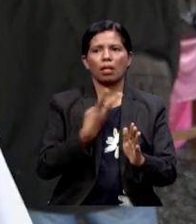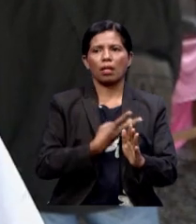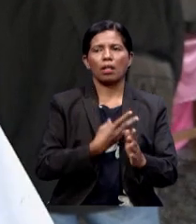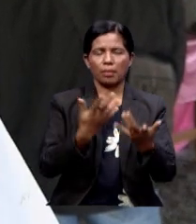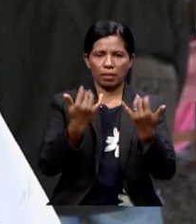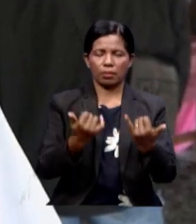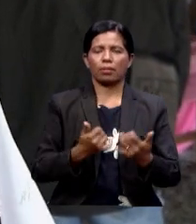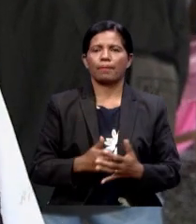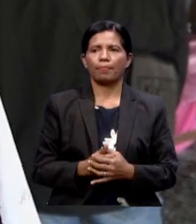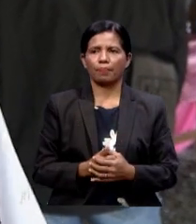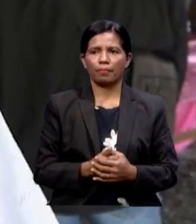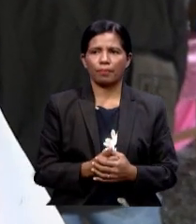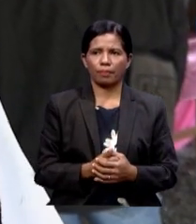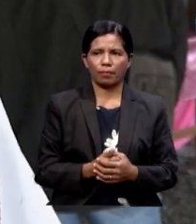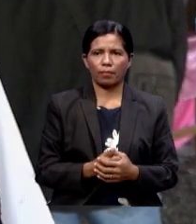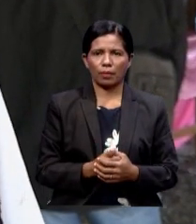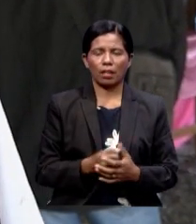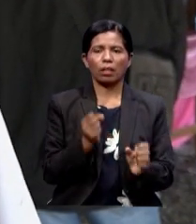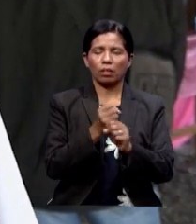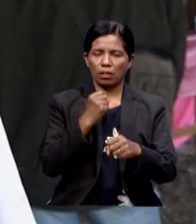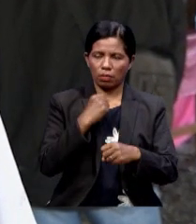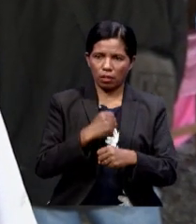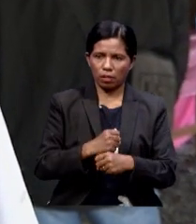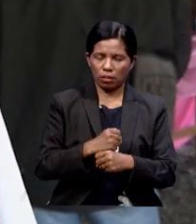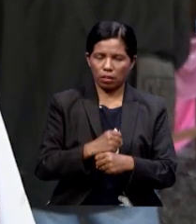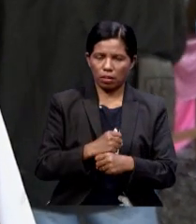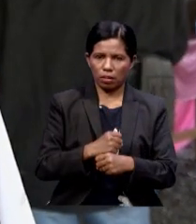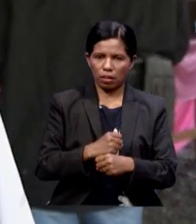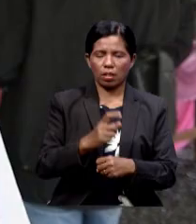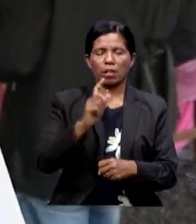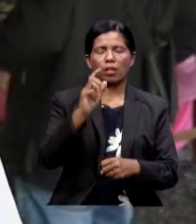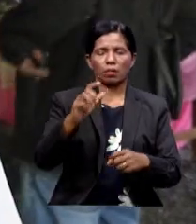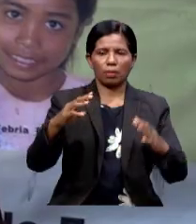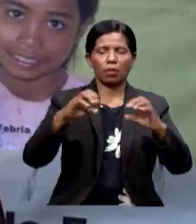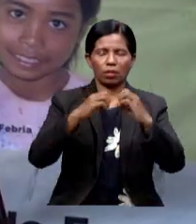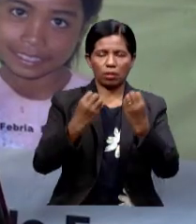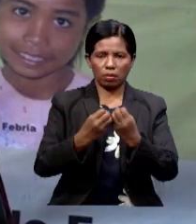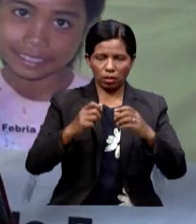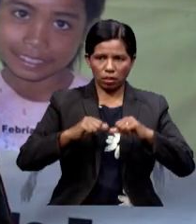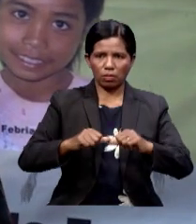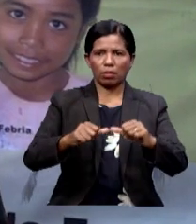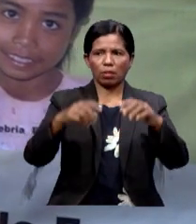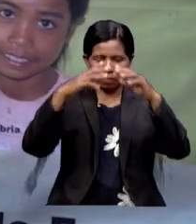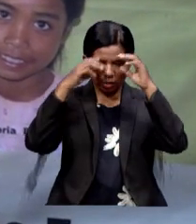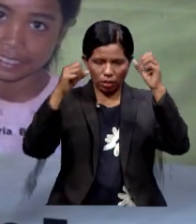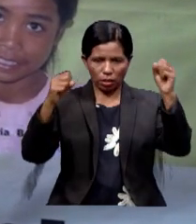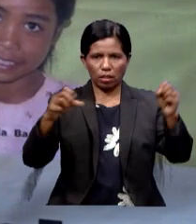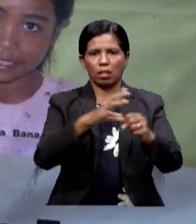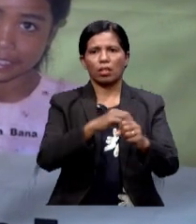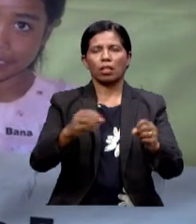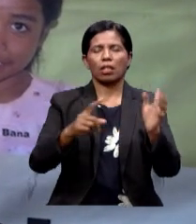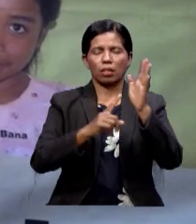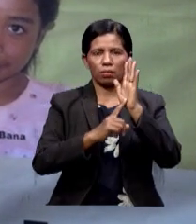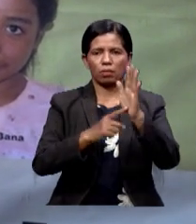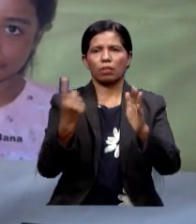agora atu halo Topo Ronis tengah serbau ini fatu. Presidente Fundação Topo Ronis apela na